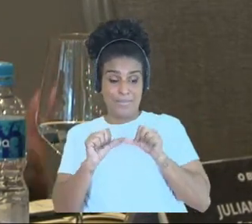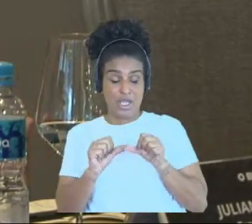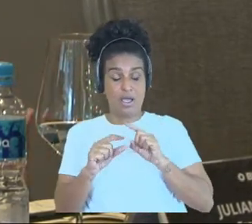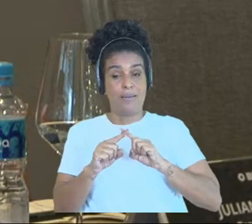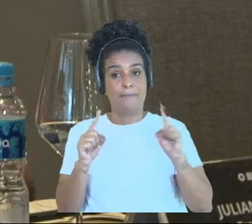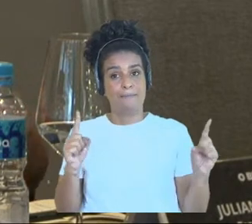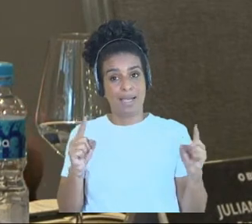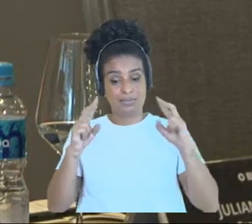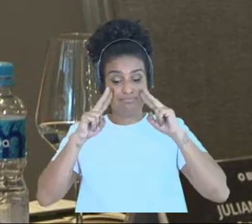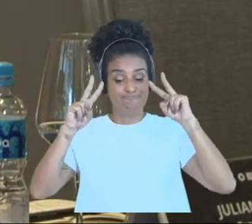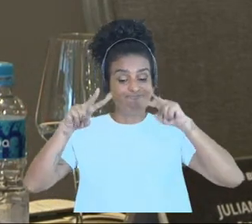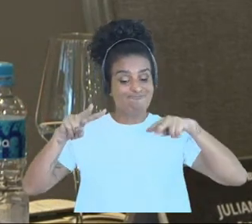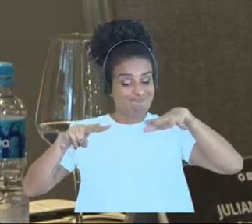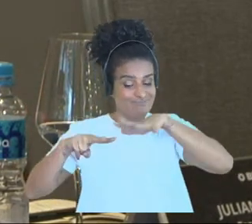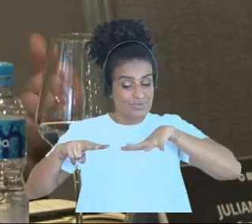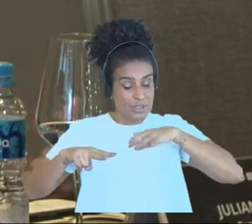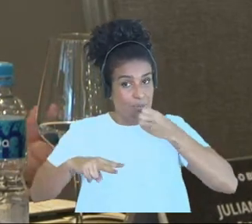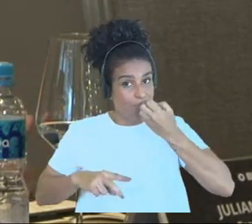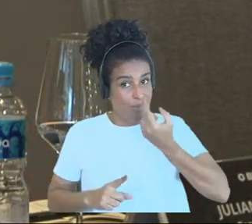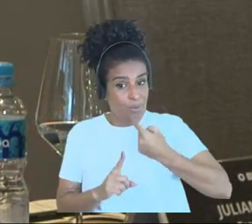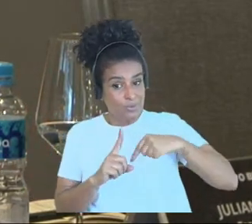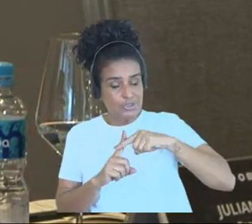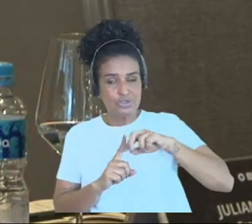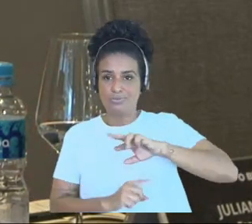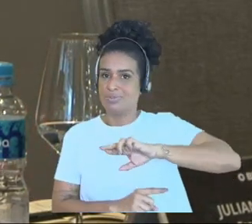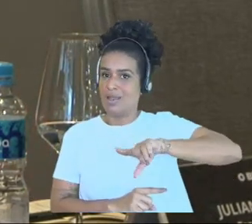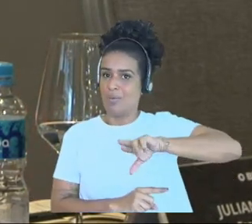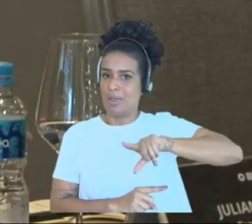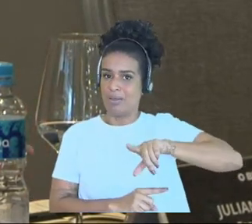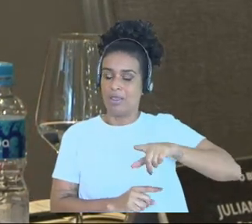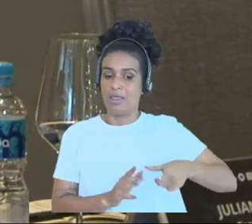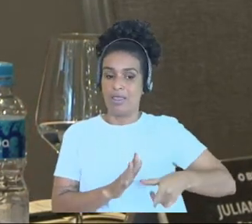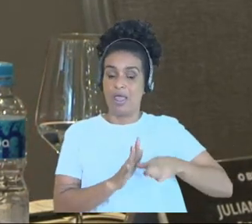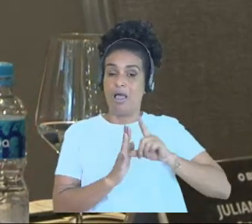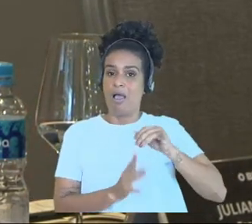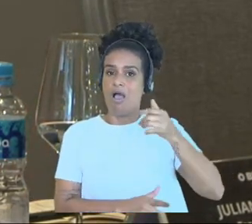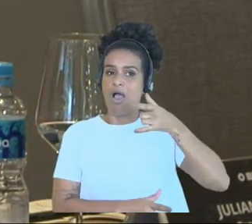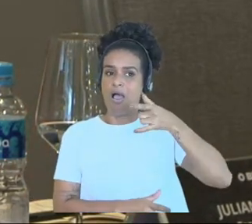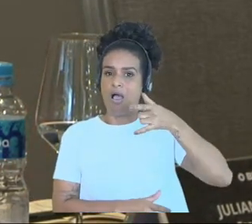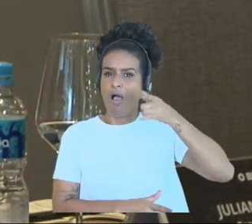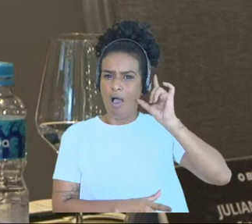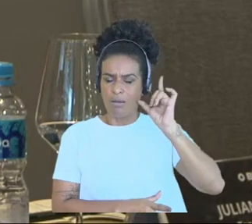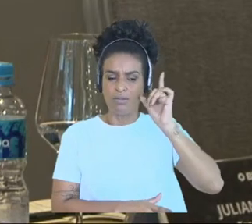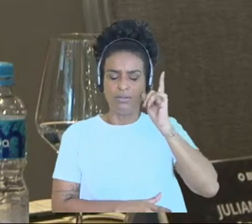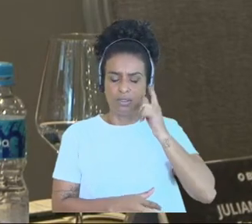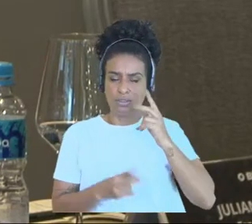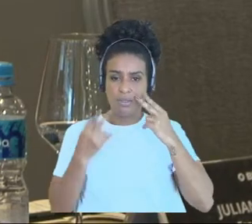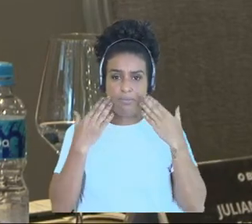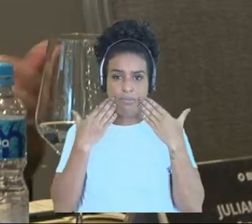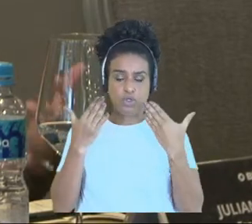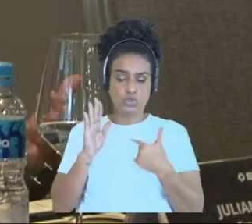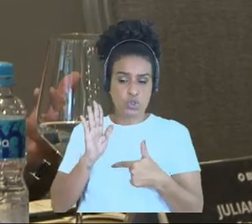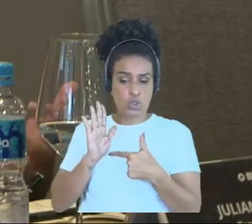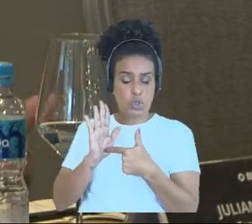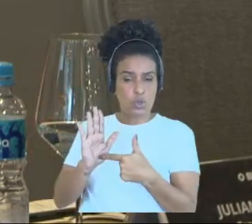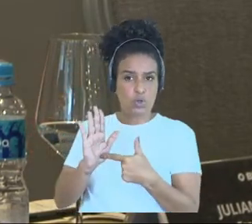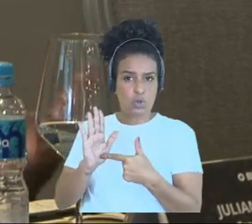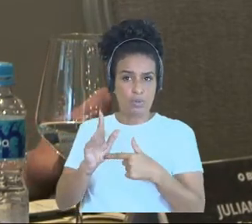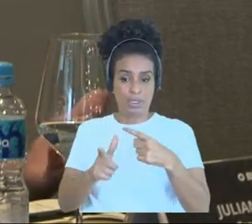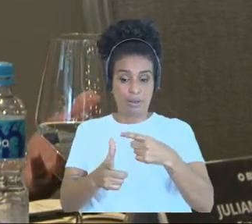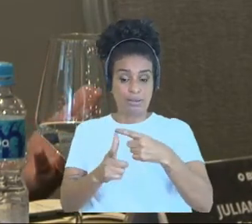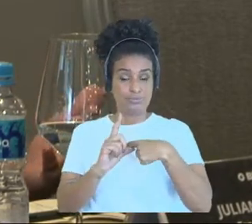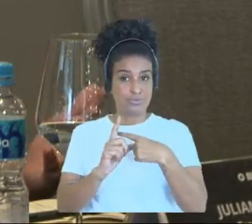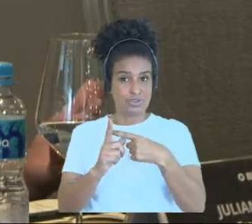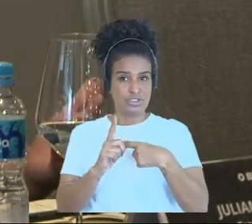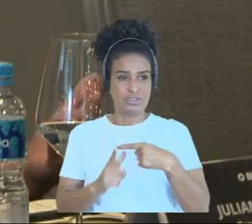tão positiva quanto parece. Ontem saiu o número da dívida bruta do Banco Central. A gente está com um nível de dívida